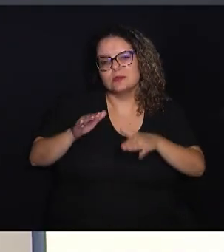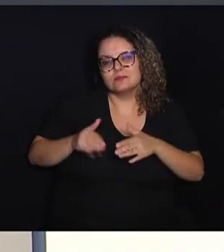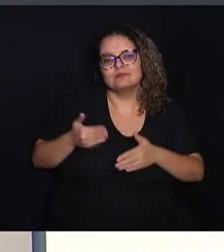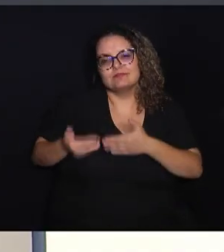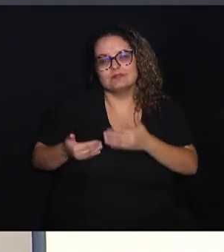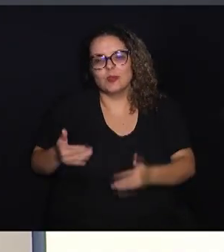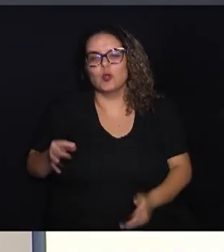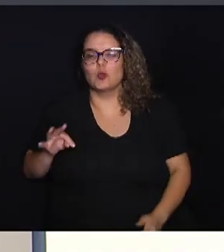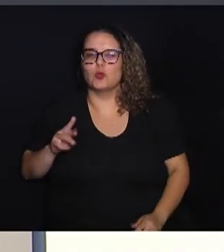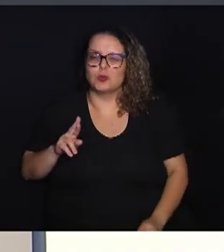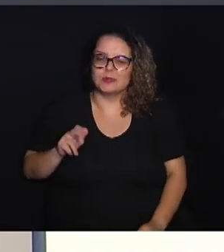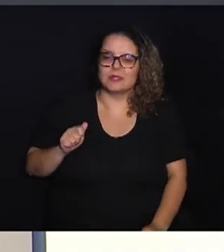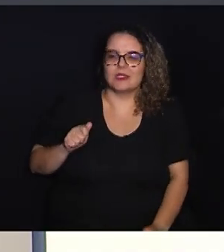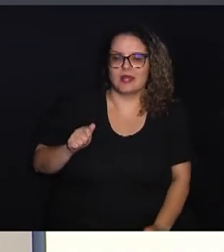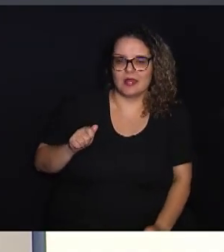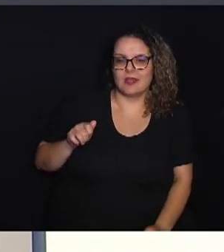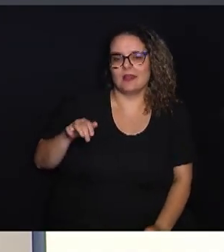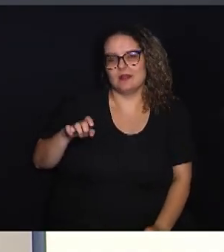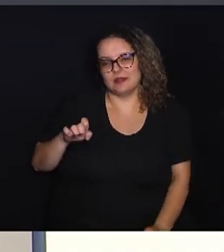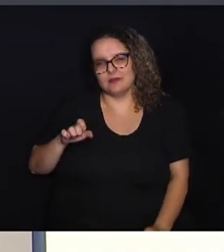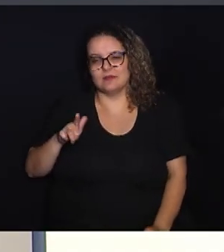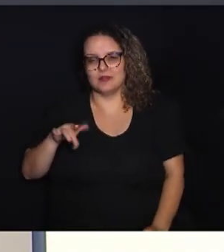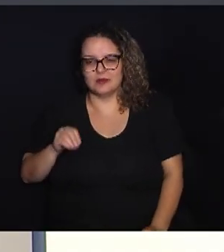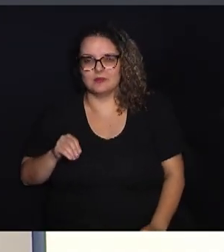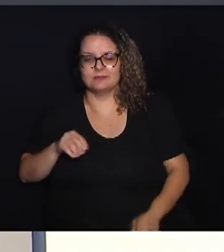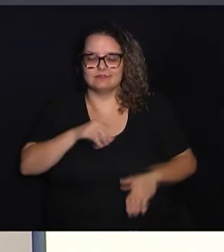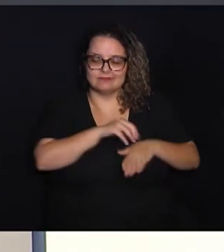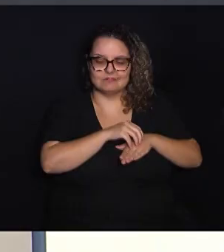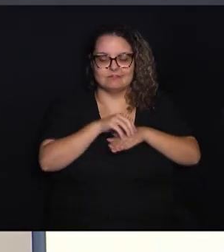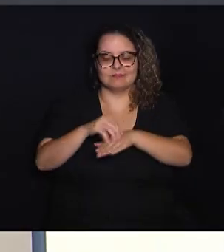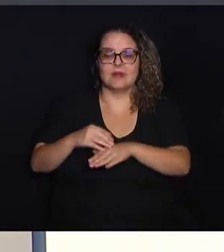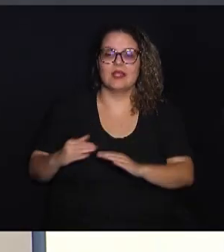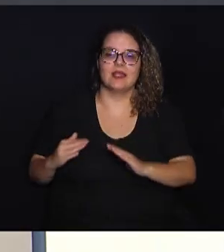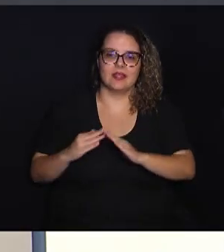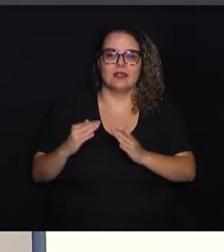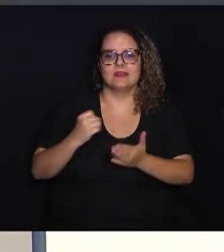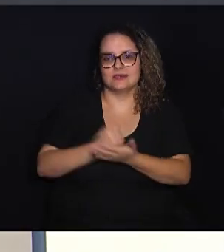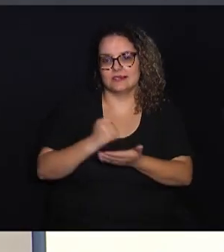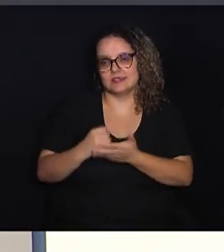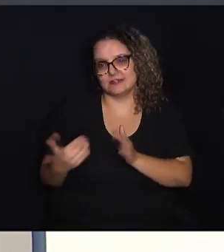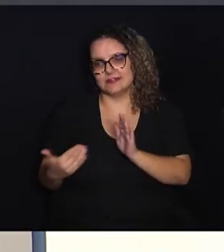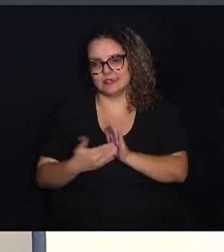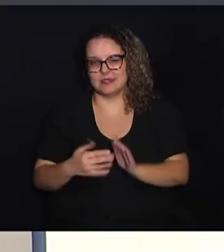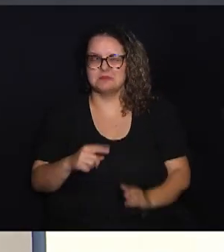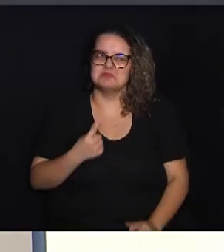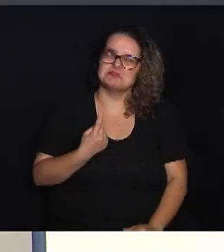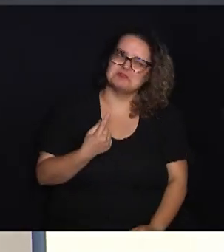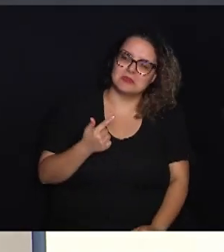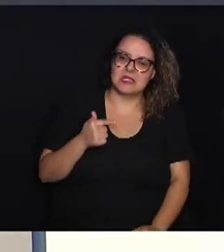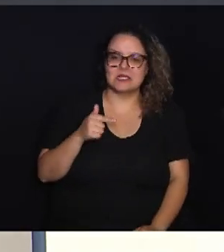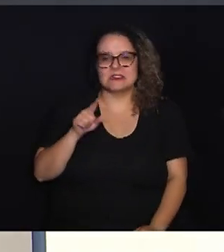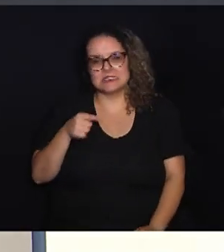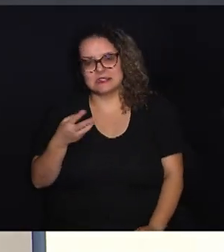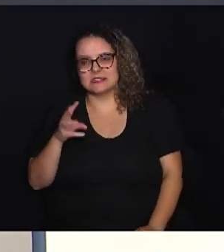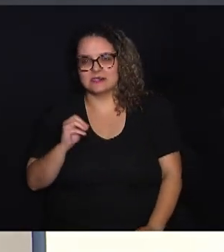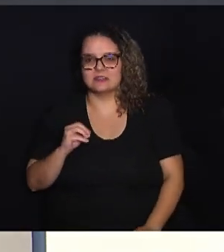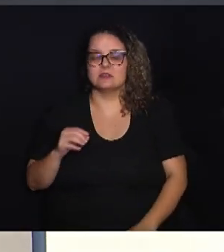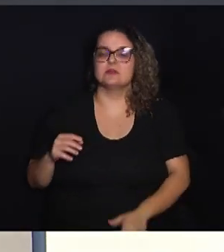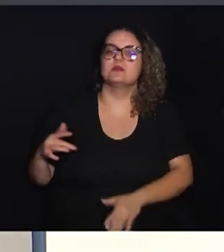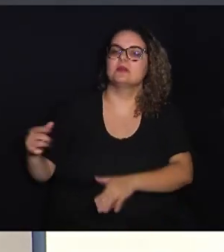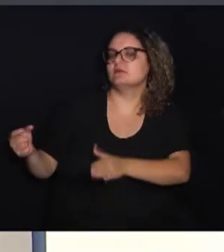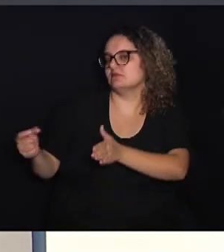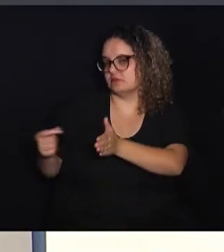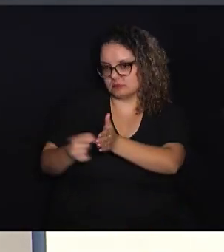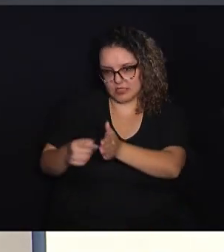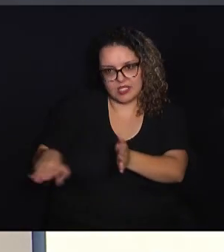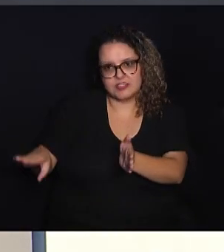aí dessas mídias até aqui o cartório eleitoral. A gente estima que a partir das 17h30 as mídias já estejam